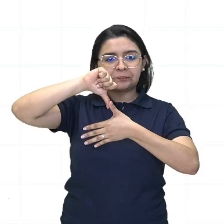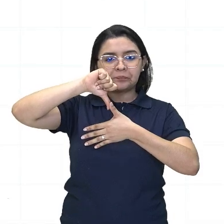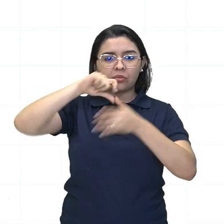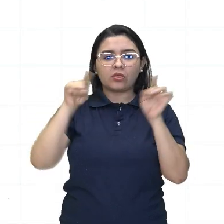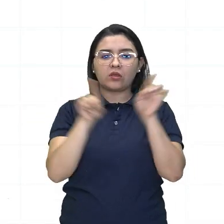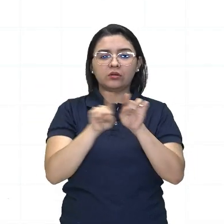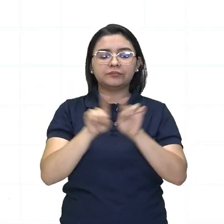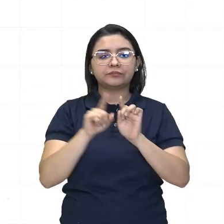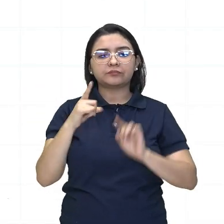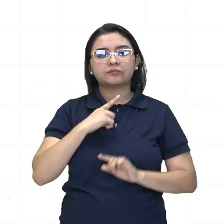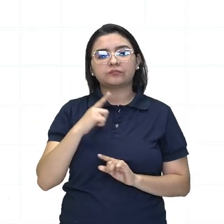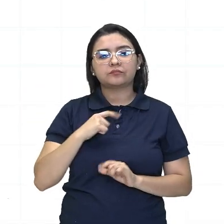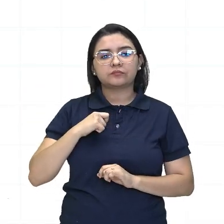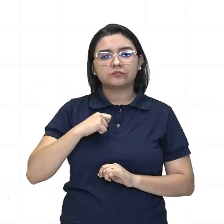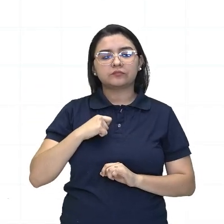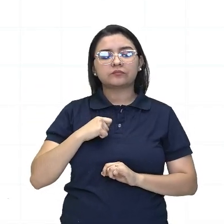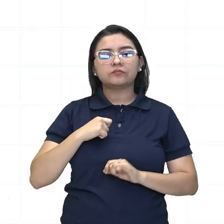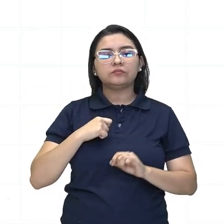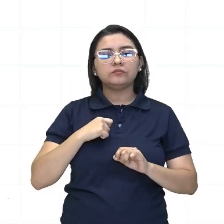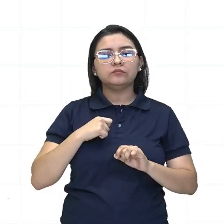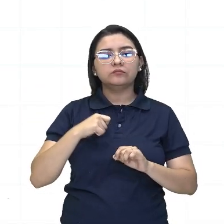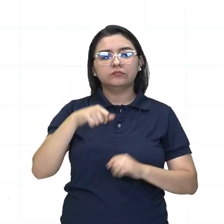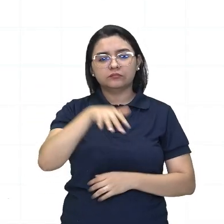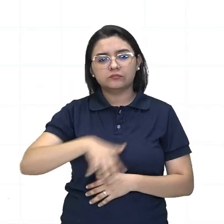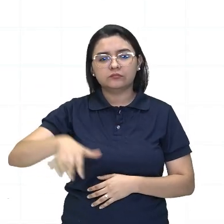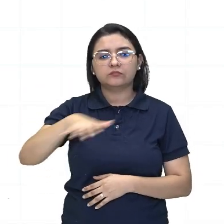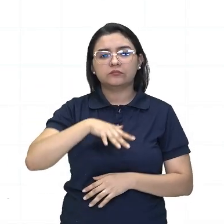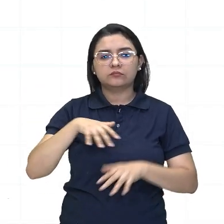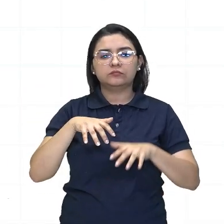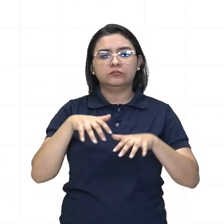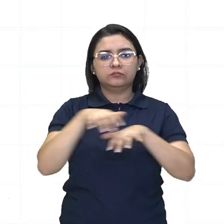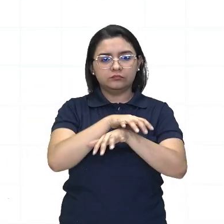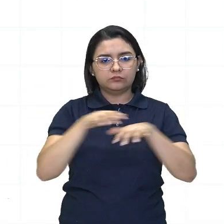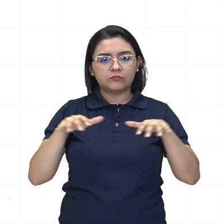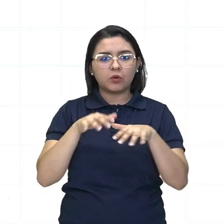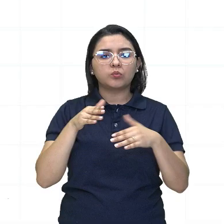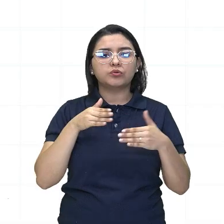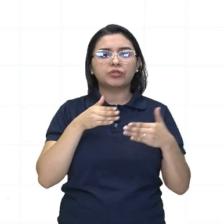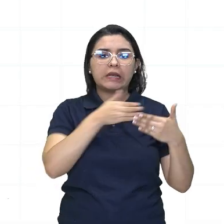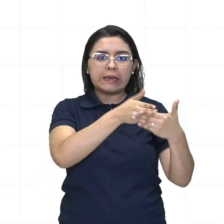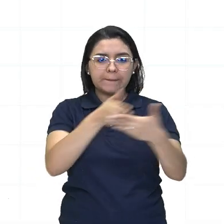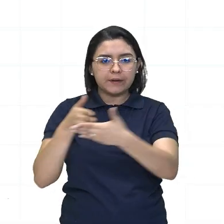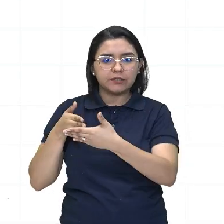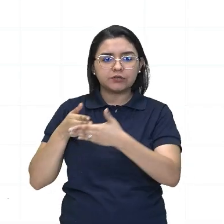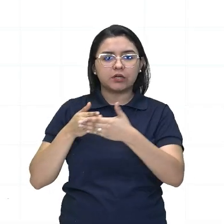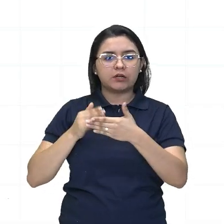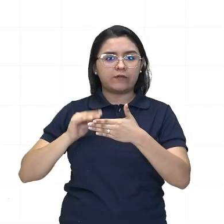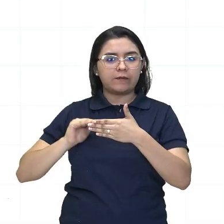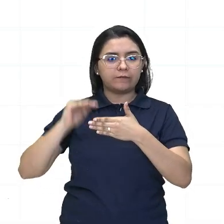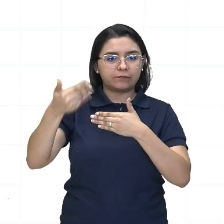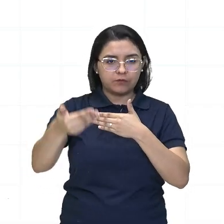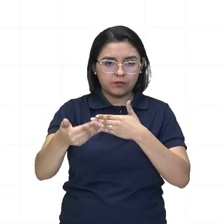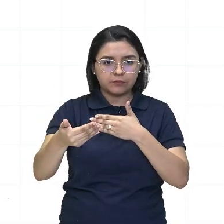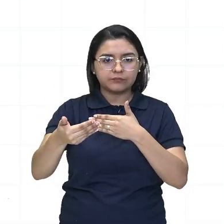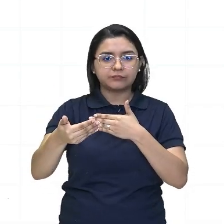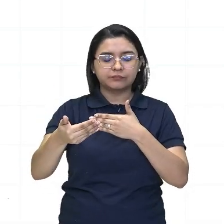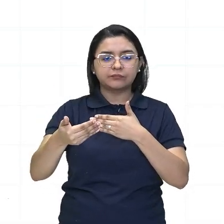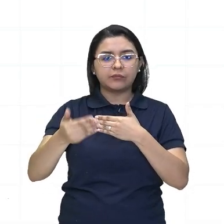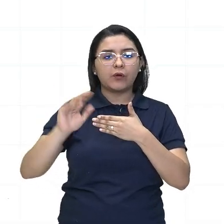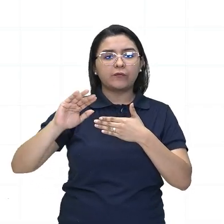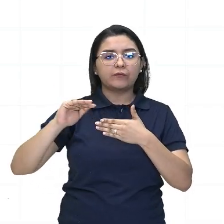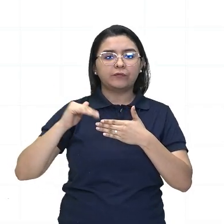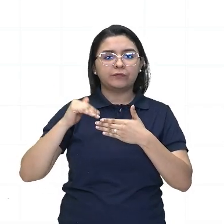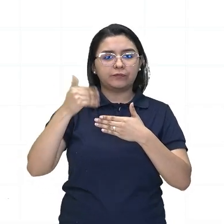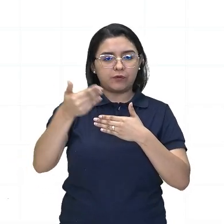temos a abrangência desse bioma, né? Os limites que eles ultrapassam aí o território brasileiro,